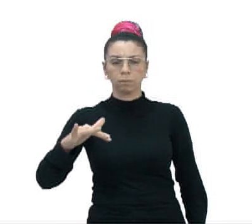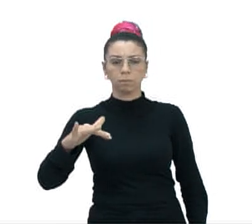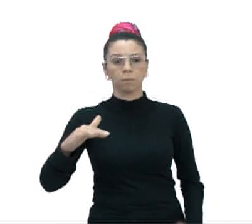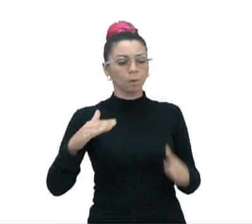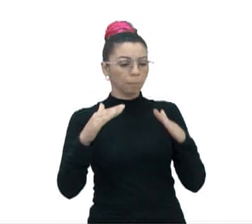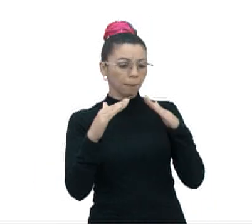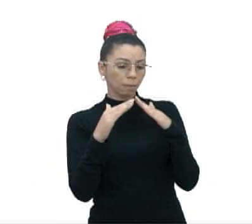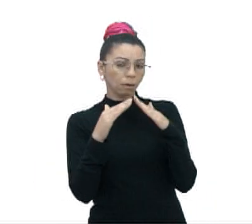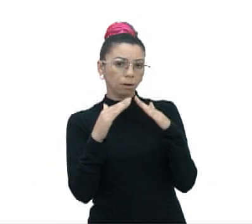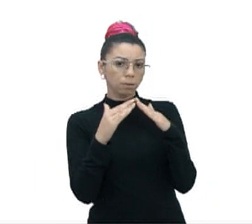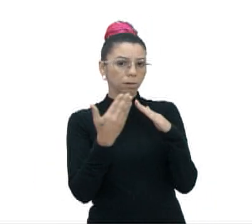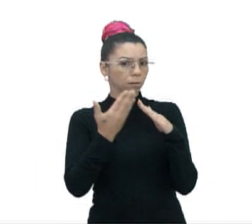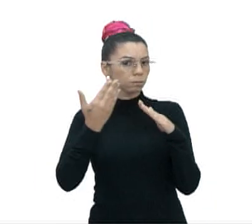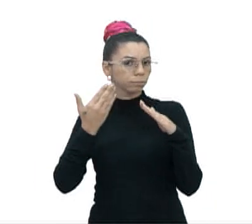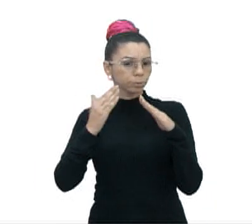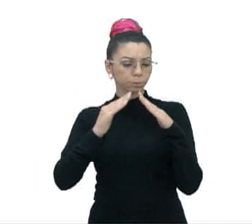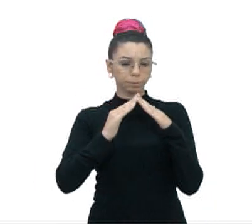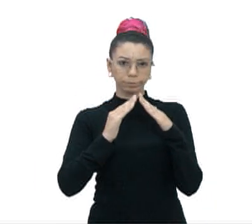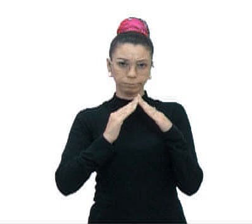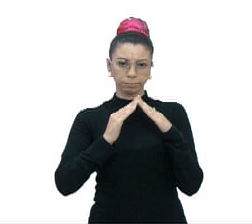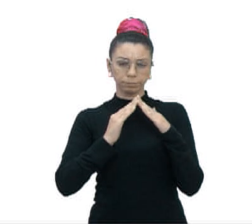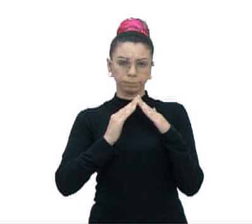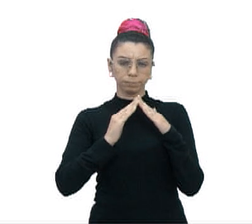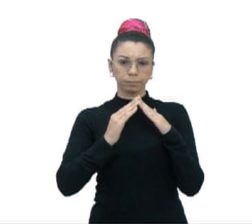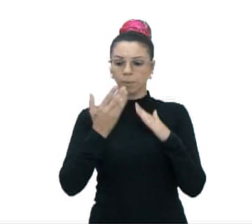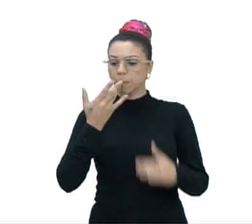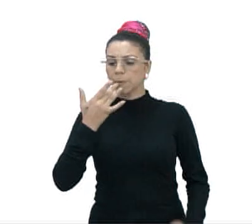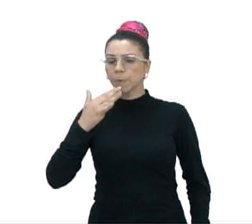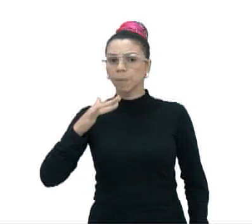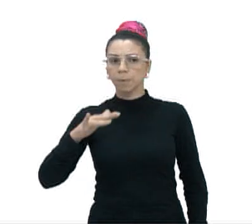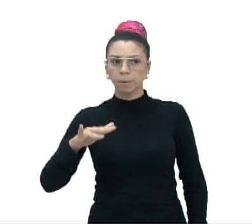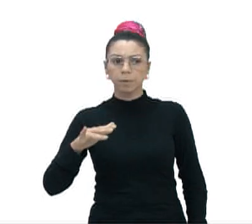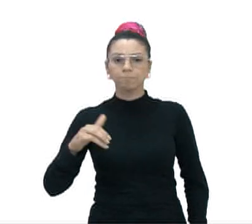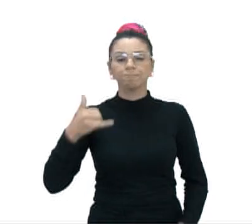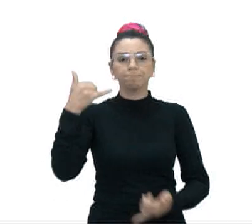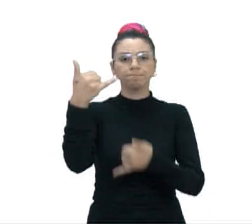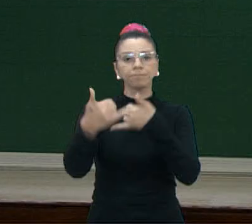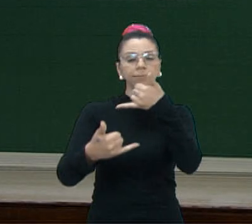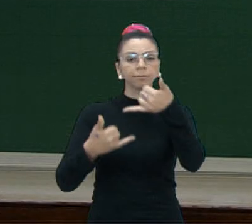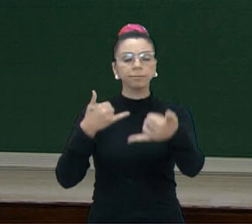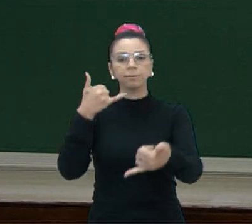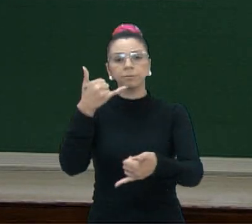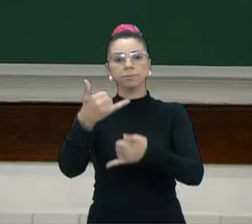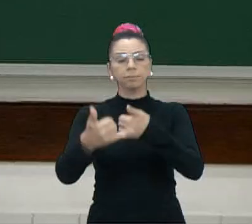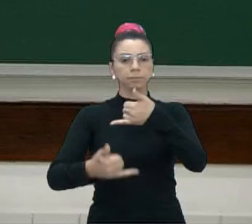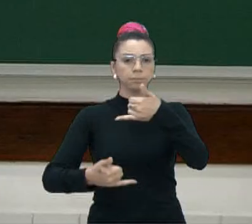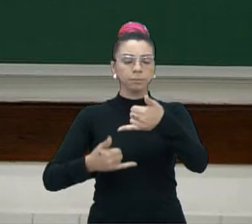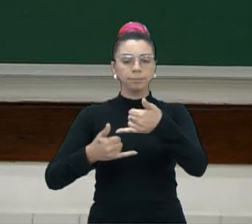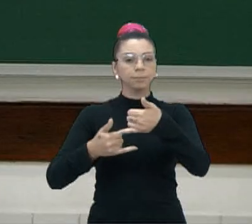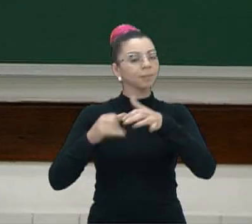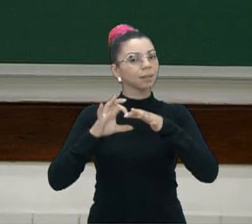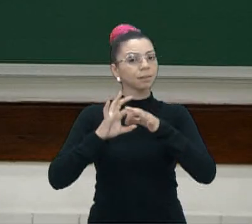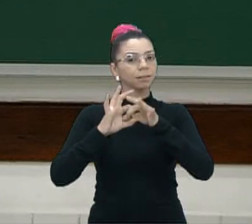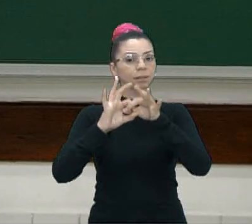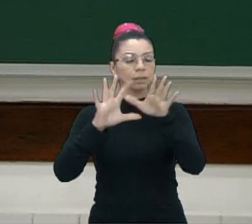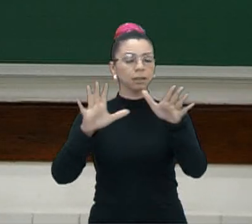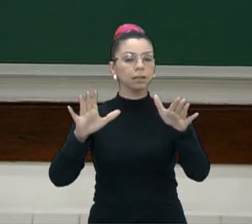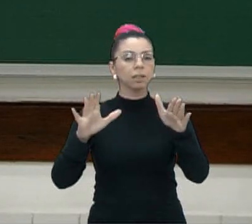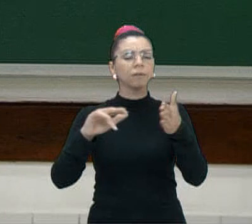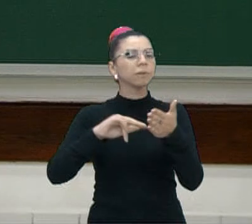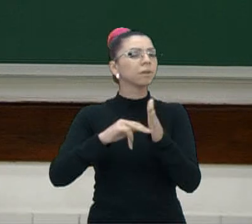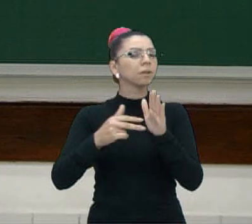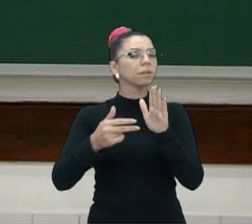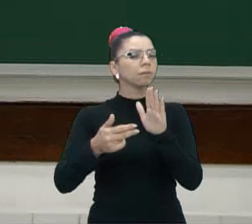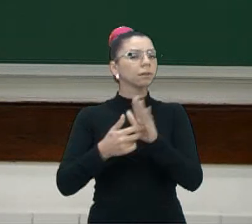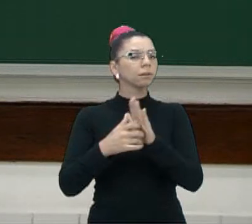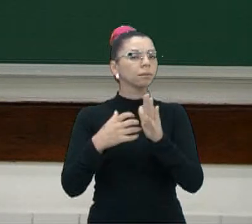uma casinha lá no fundo. Essas crianças estão brincando ali no ar livre. Que sentido isso passa